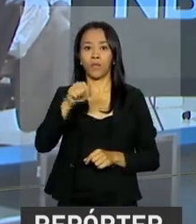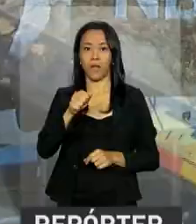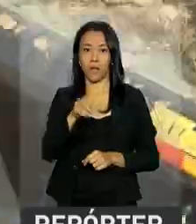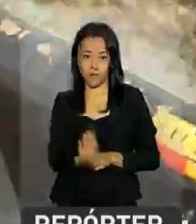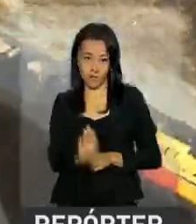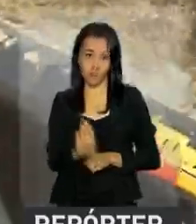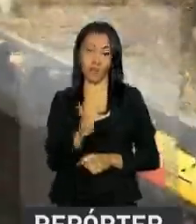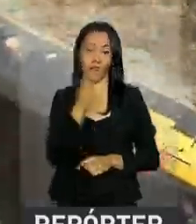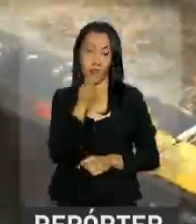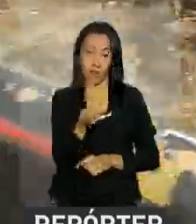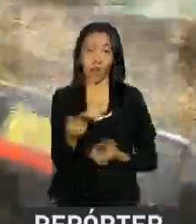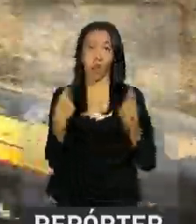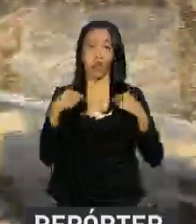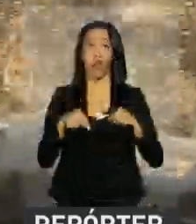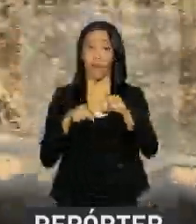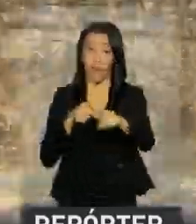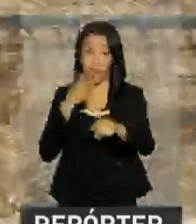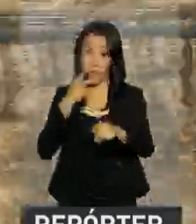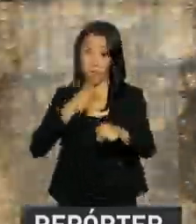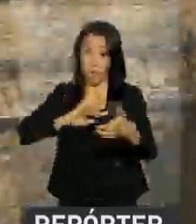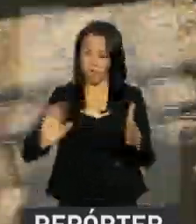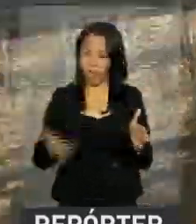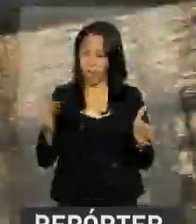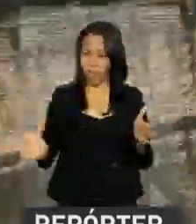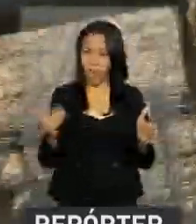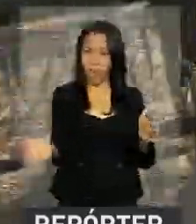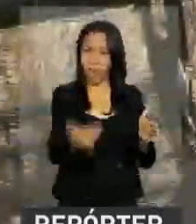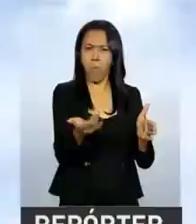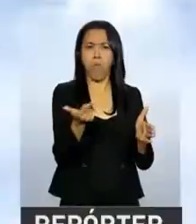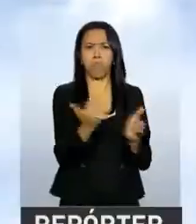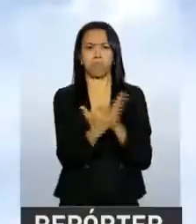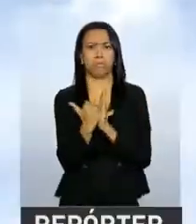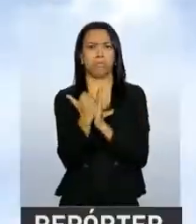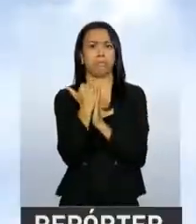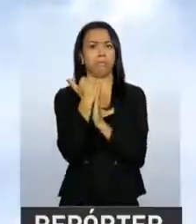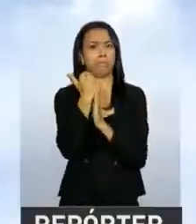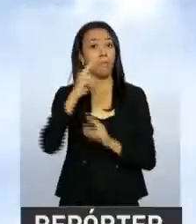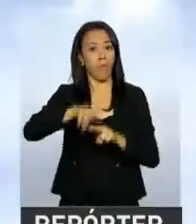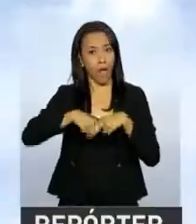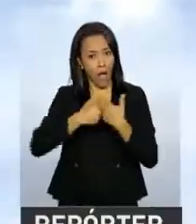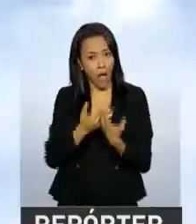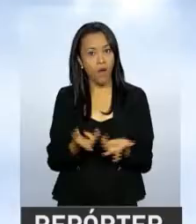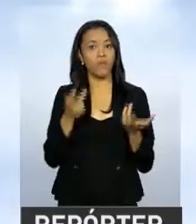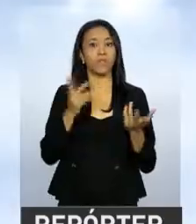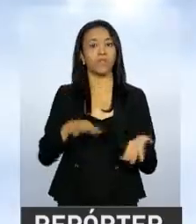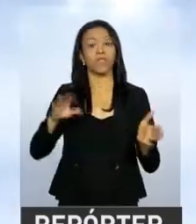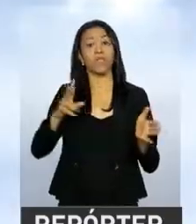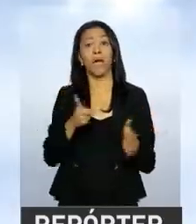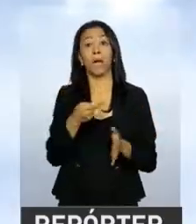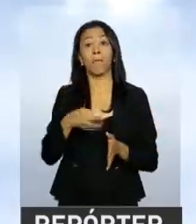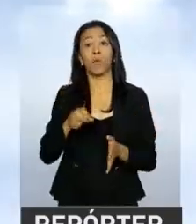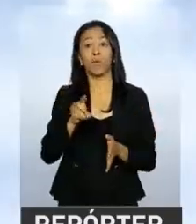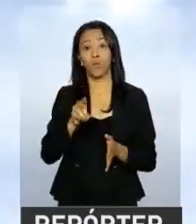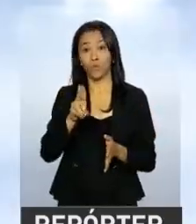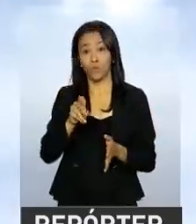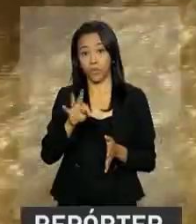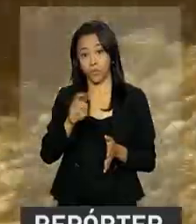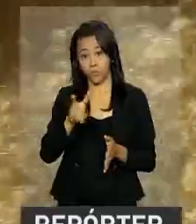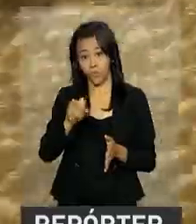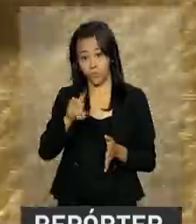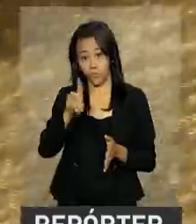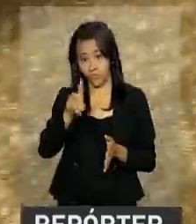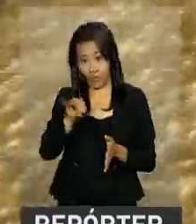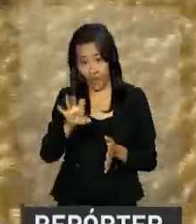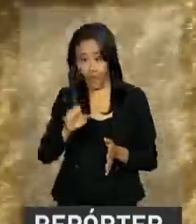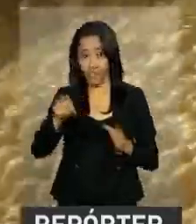a Conab, o crescimento na produção deve ocorrer principalmente pelo aumento na produtividade das lavouras, que se